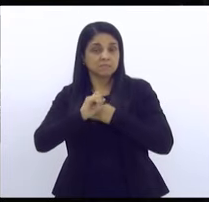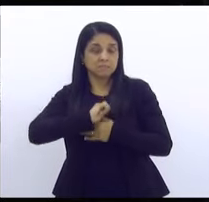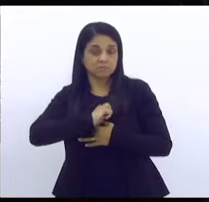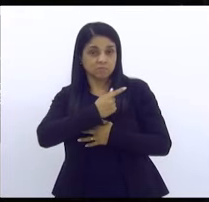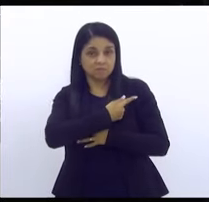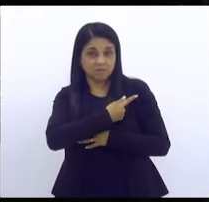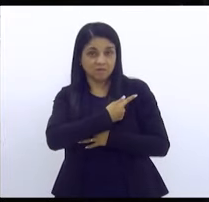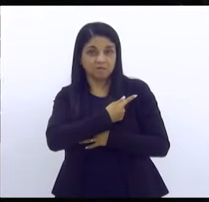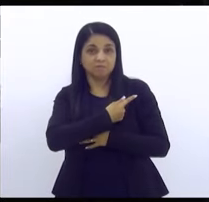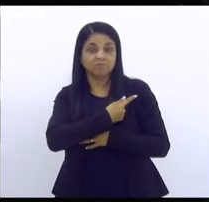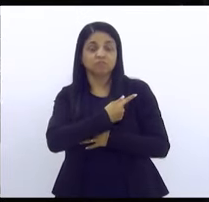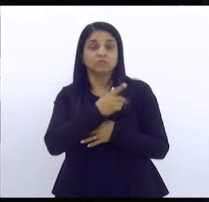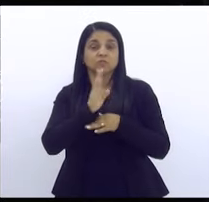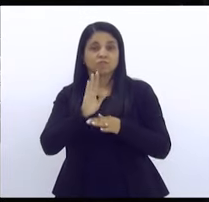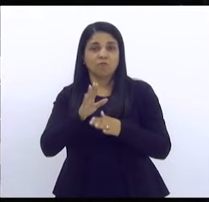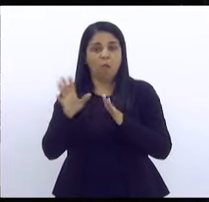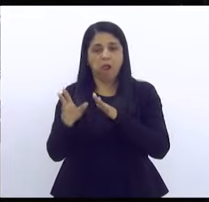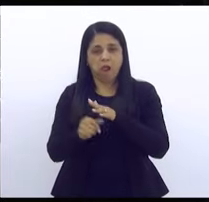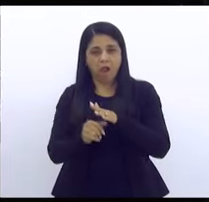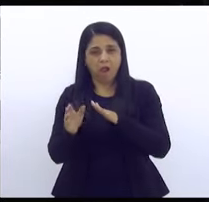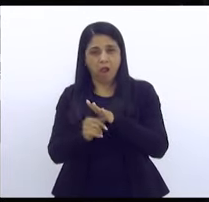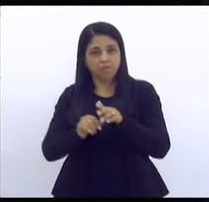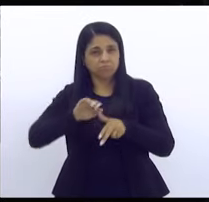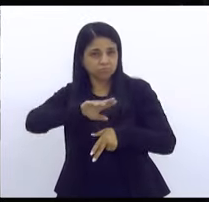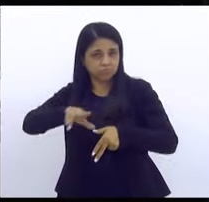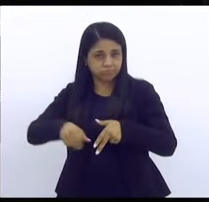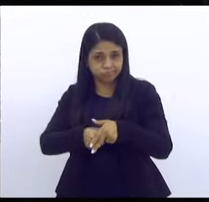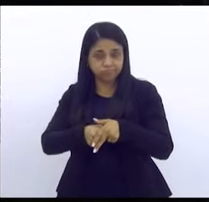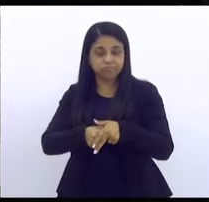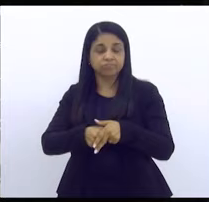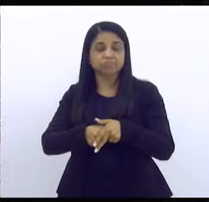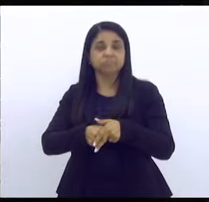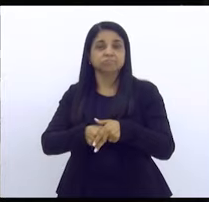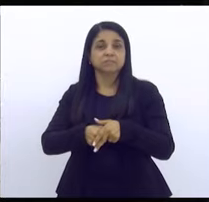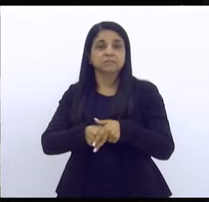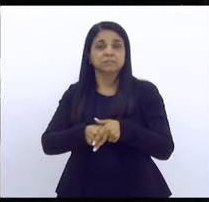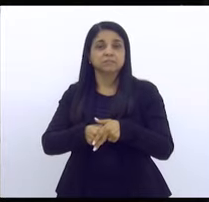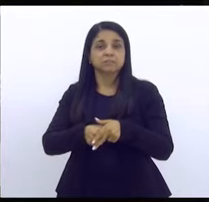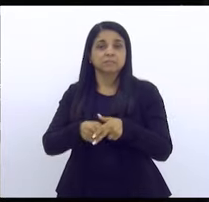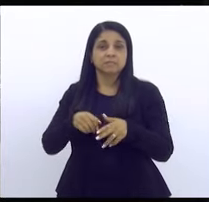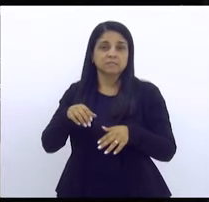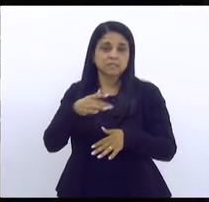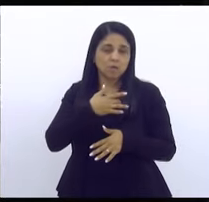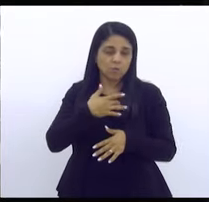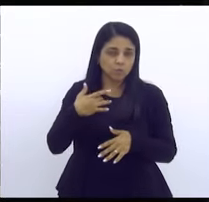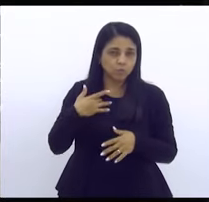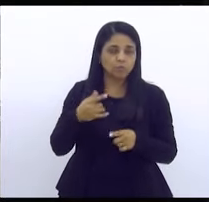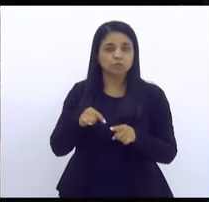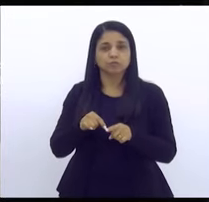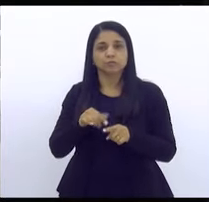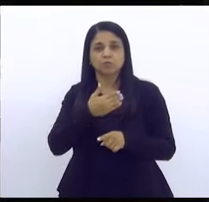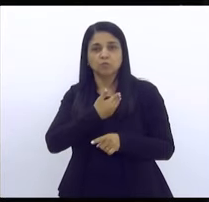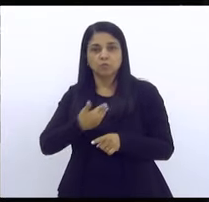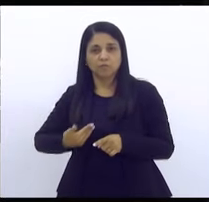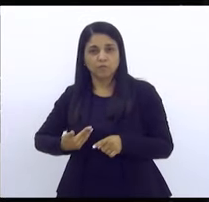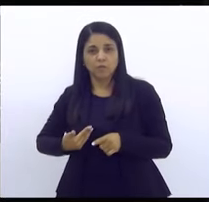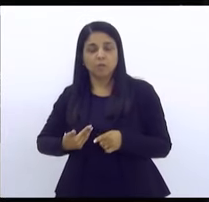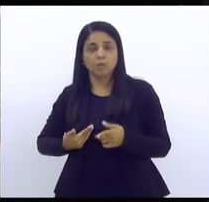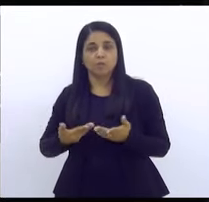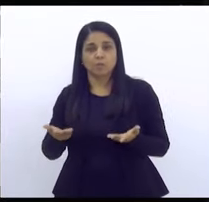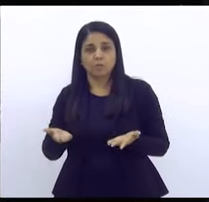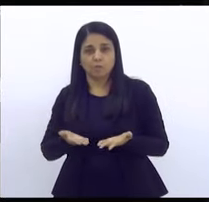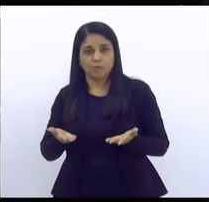durante muito tempo foi fruto de corrupção que sempre se generalizou na saúde, né, no governo atual, inclusive,